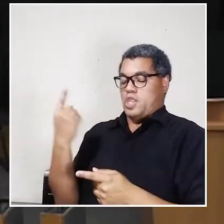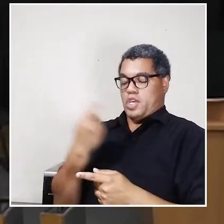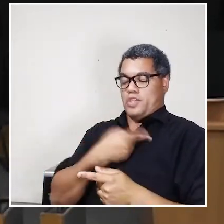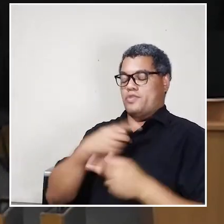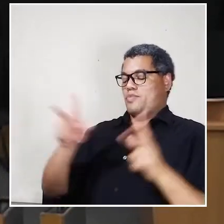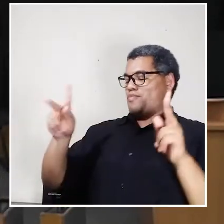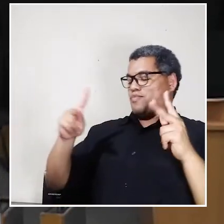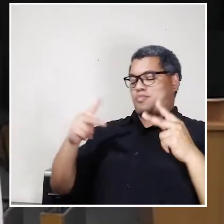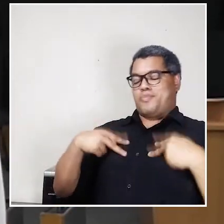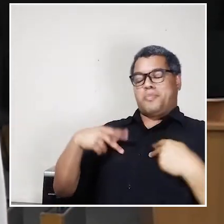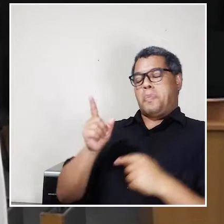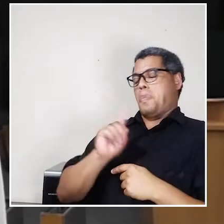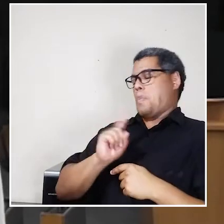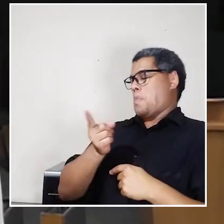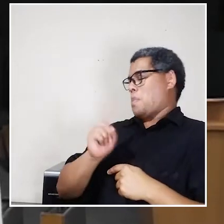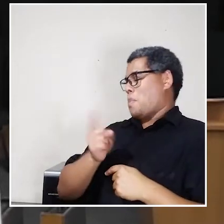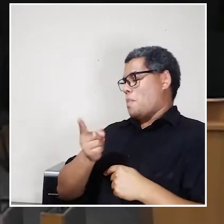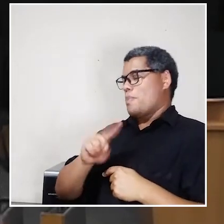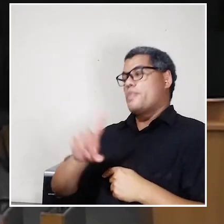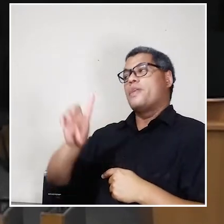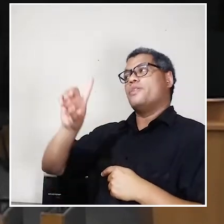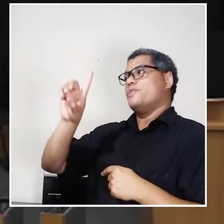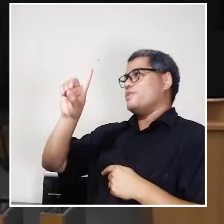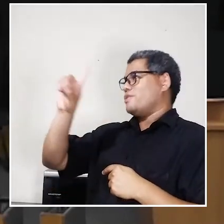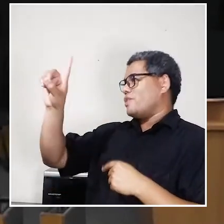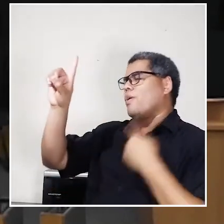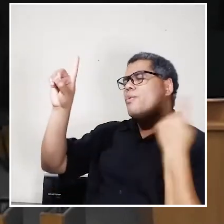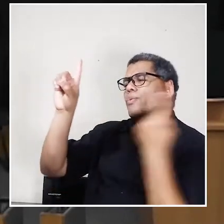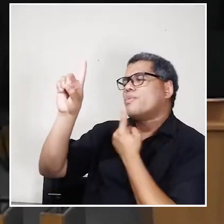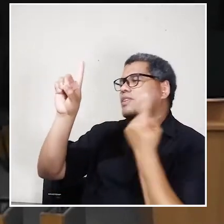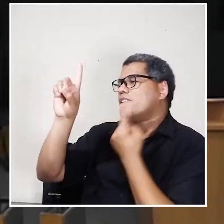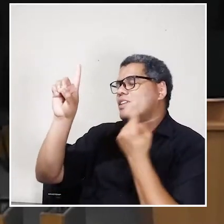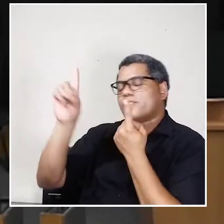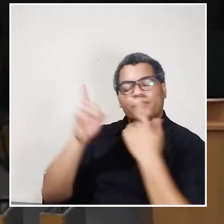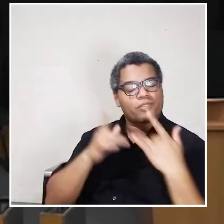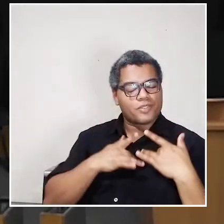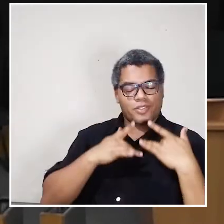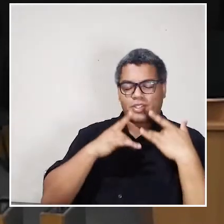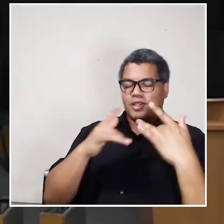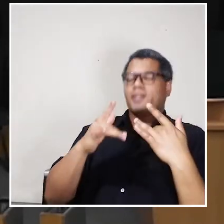nossas justiças, só em tuas muitas misericórdias.